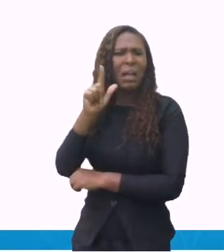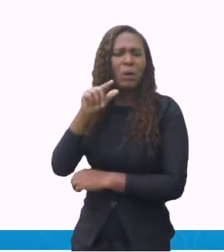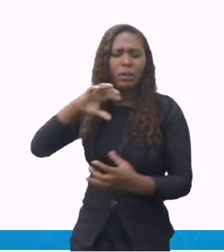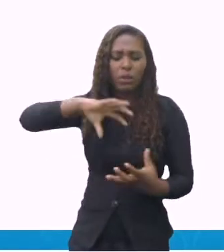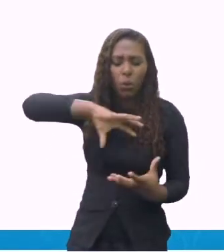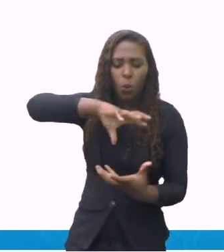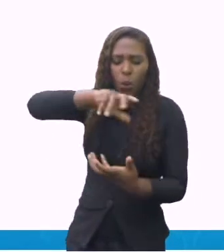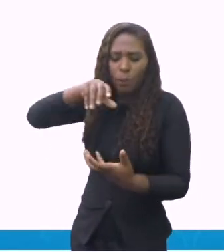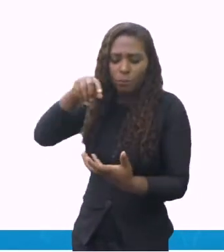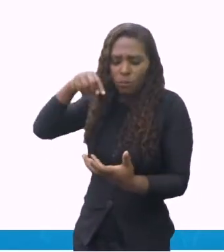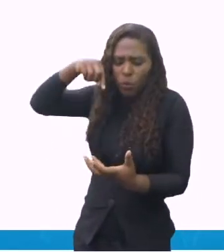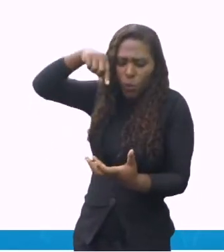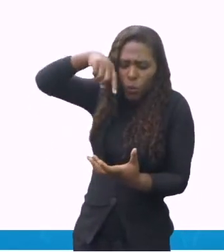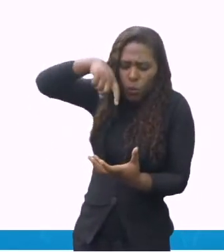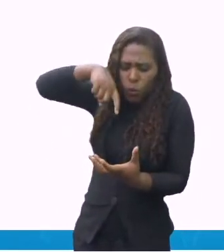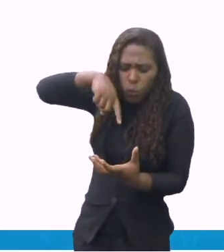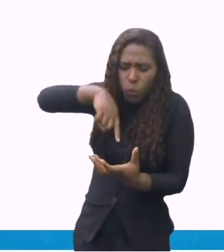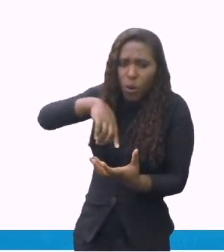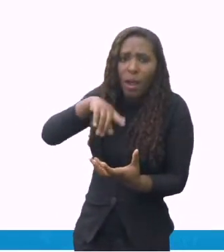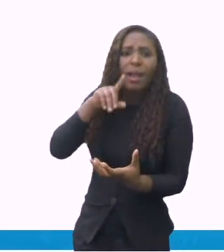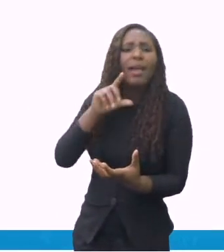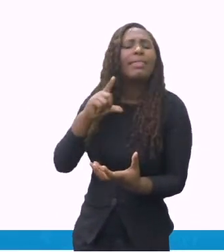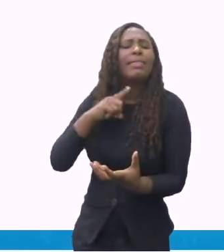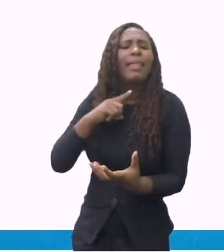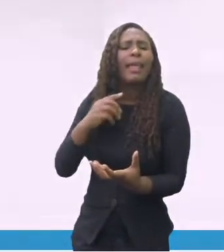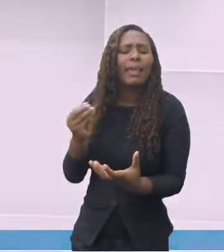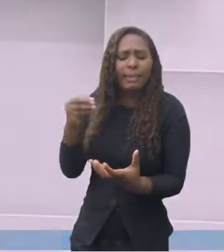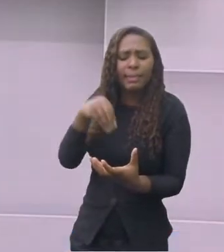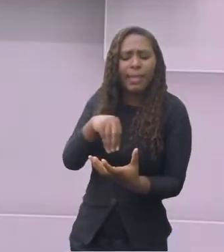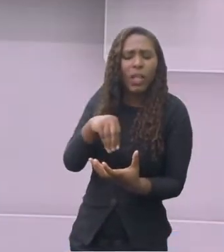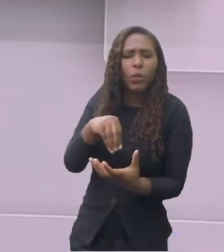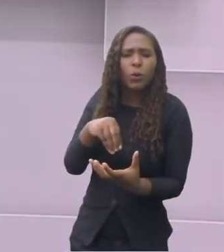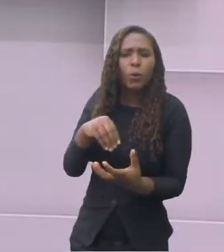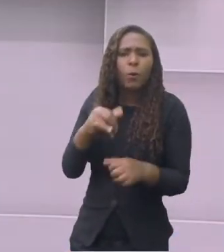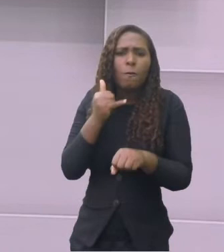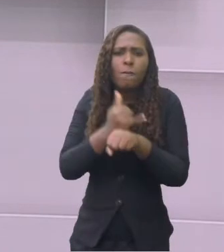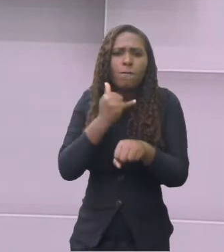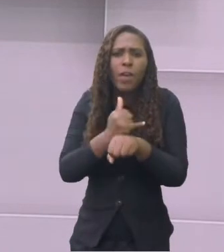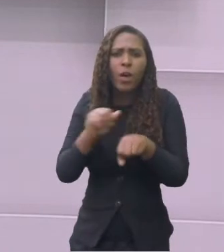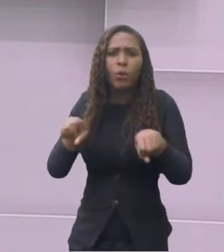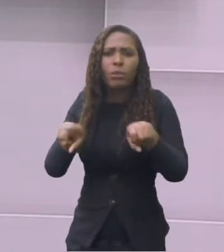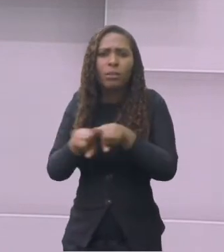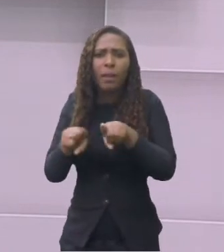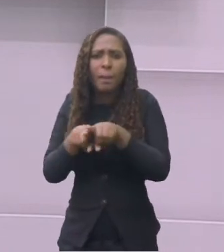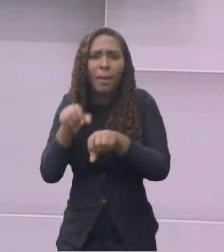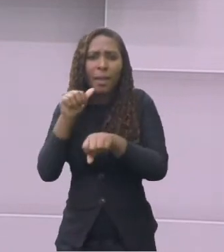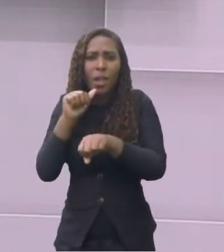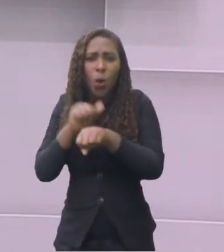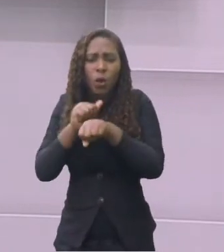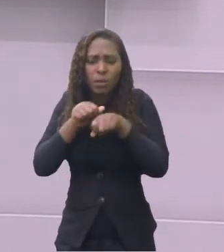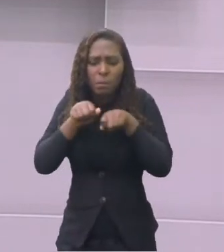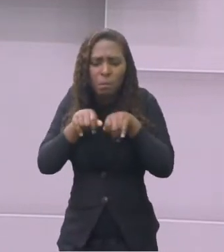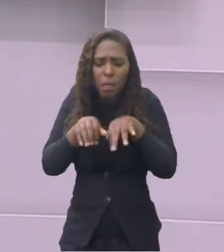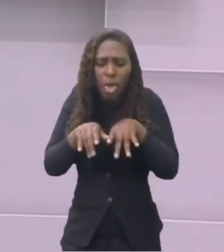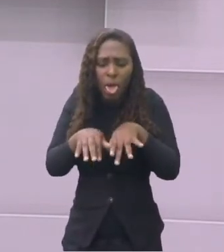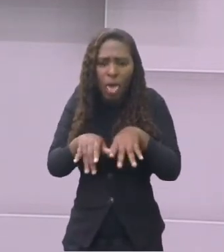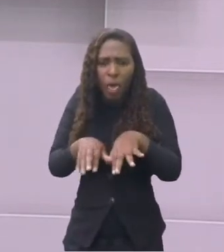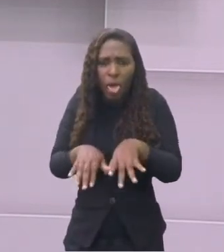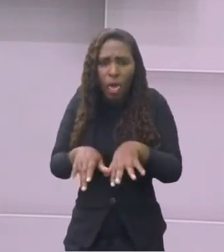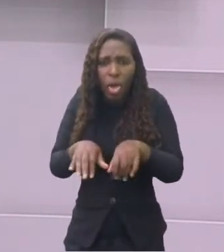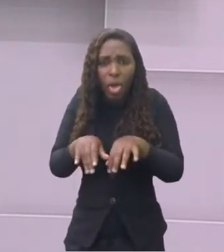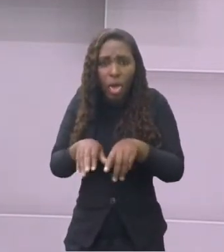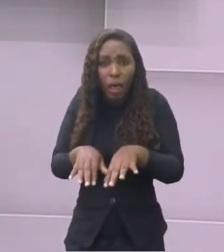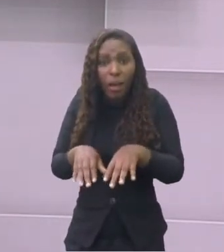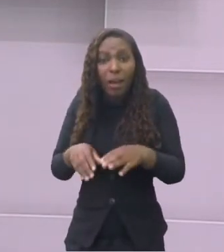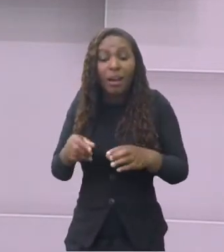significa ardente como fogo, tá? Então, rochas magmáticas ou rochas ígneas, elas se